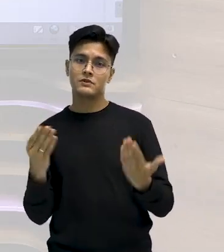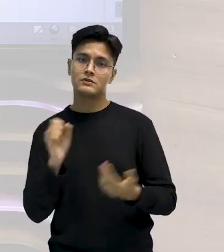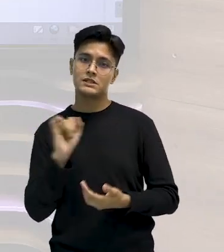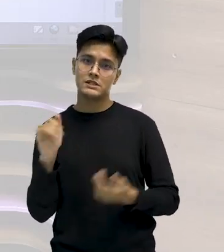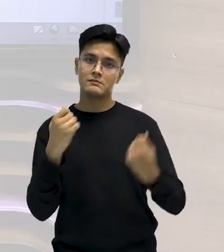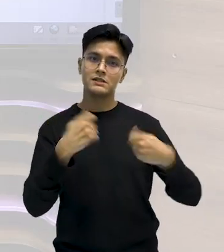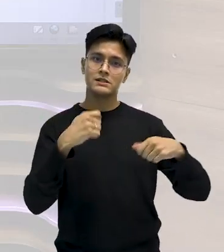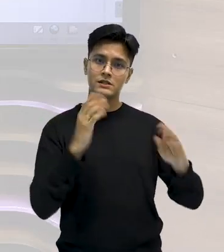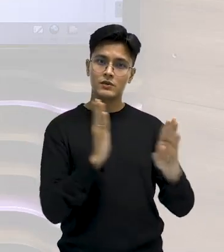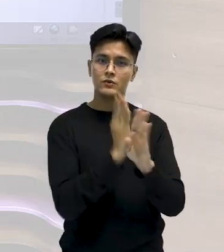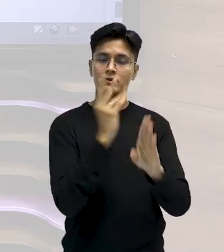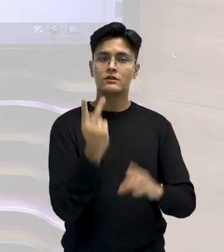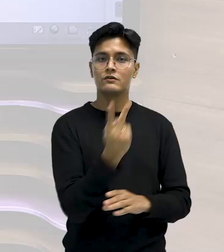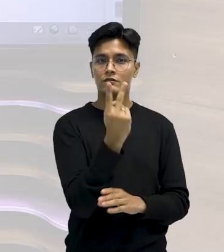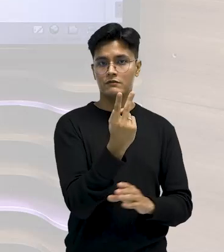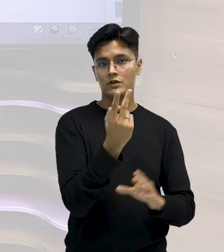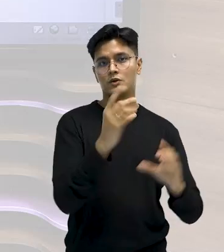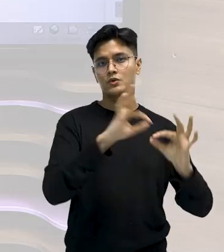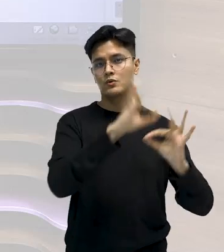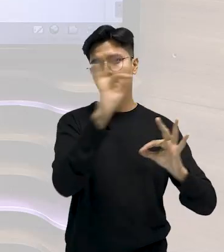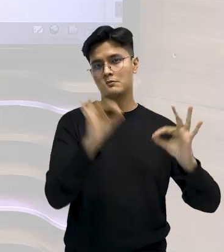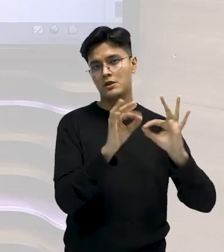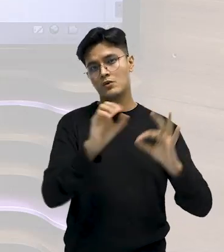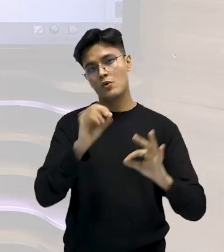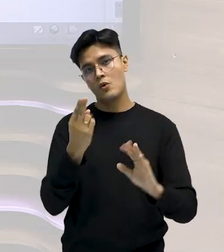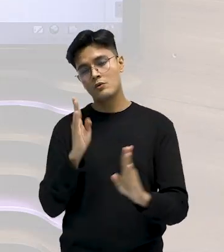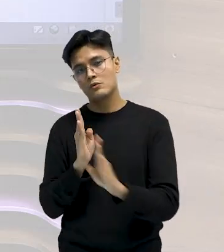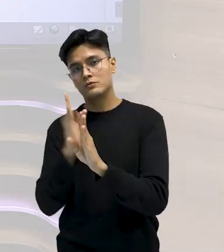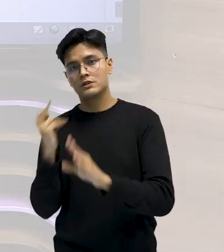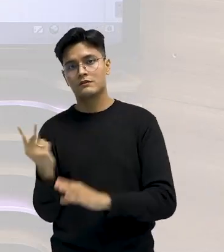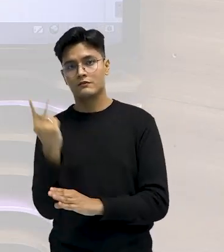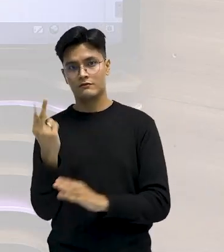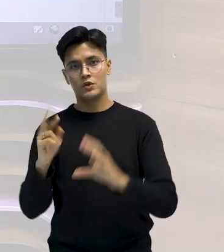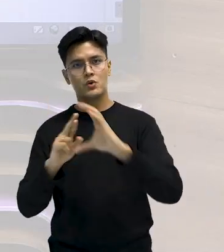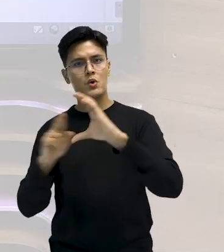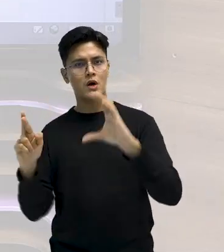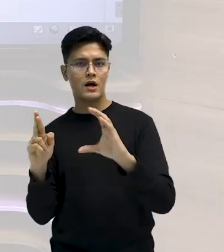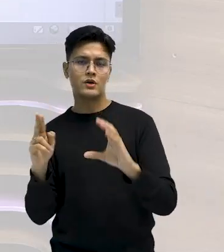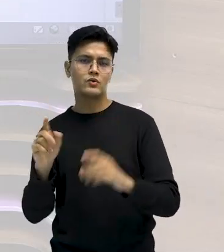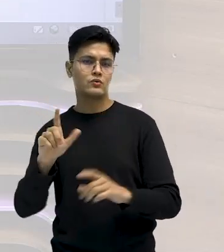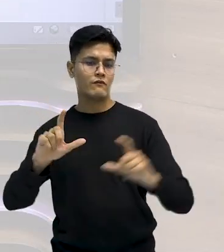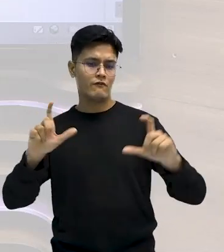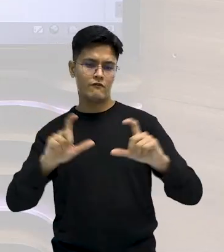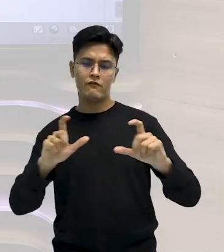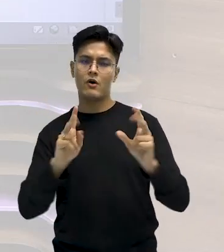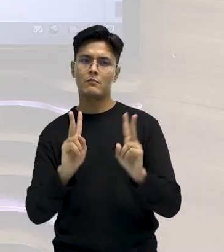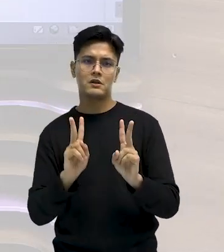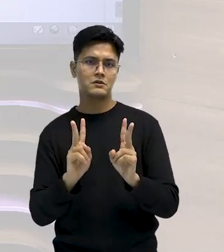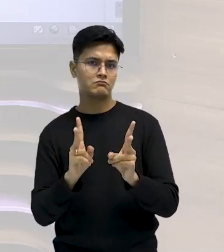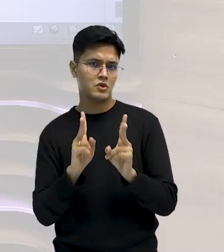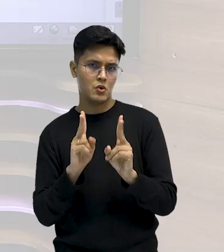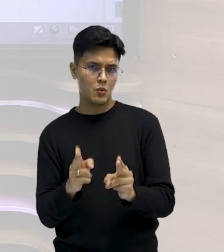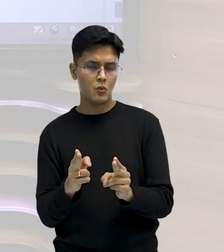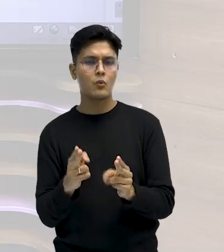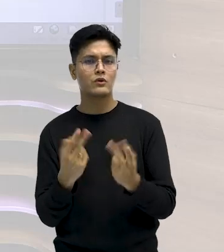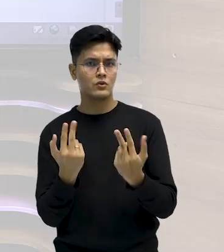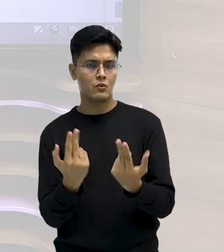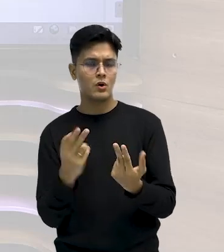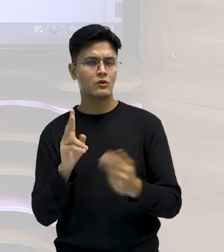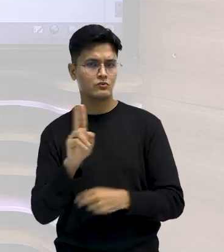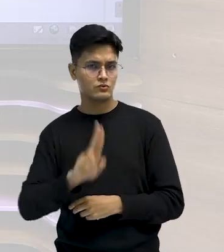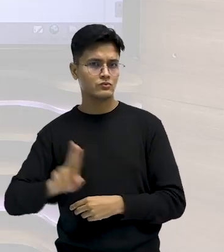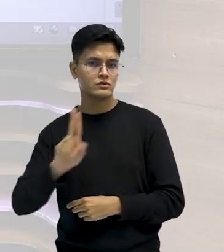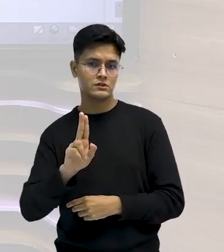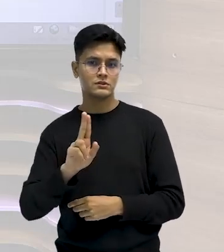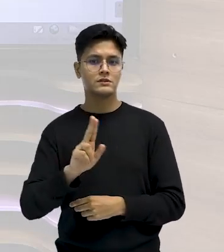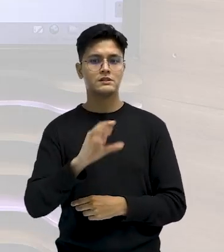o comprimento ou o raio, a gente vai utilizar a mesma fórmula, onde essa fórmula equivale a C